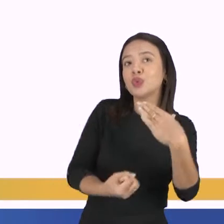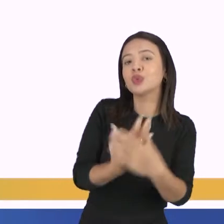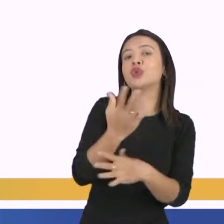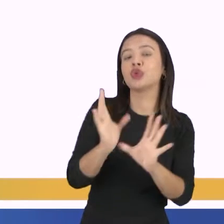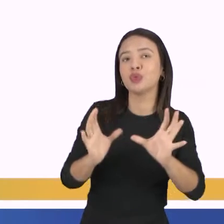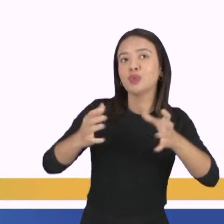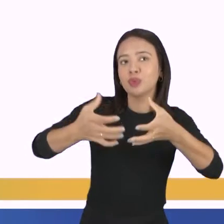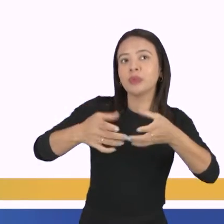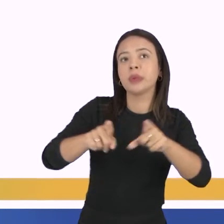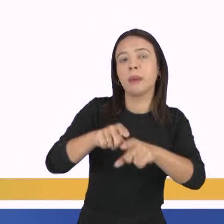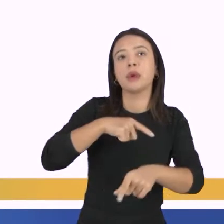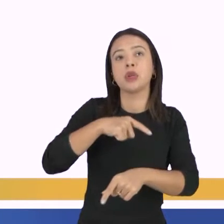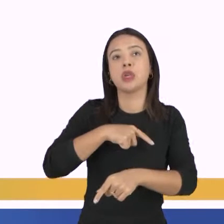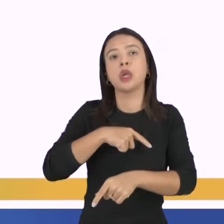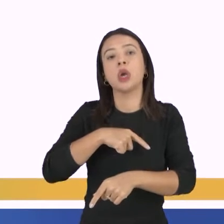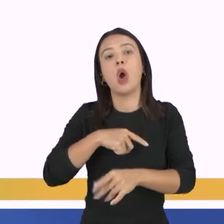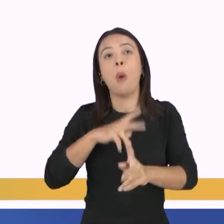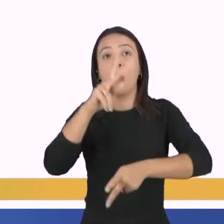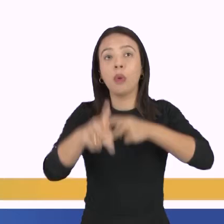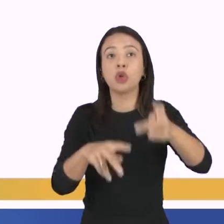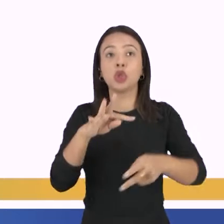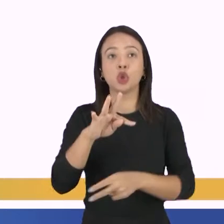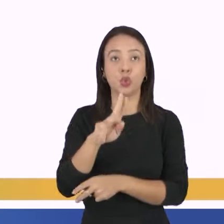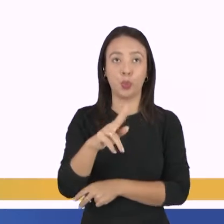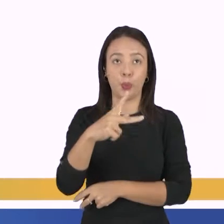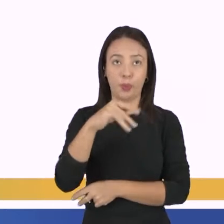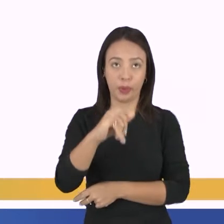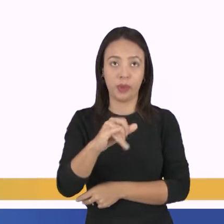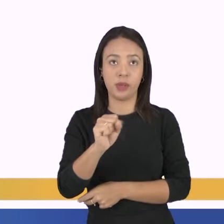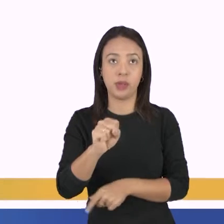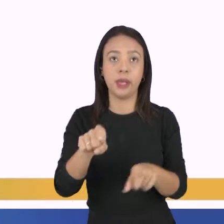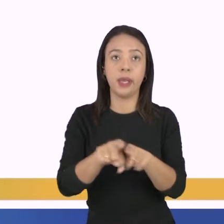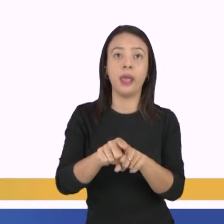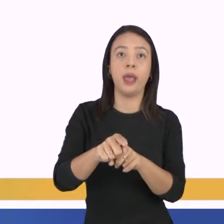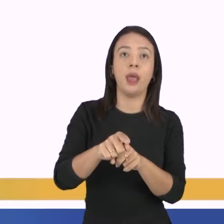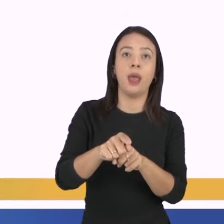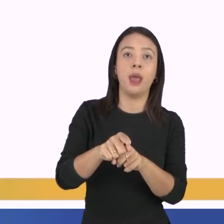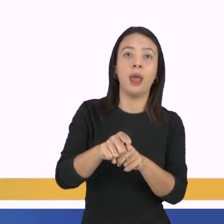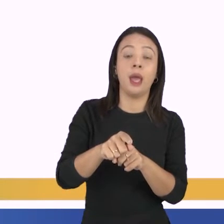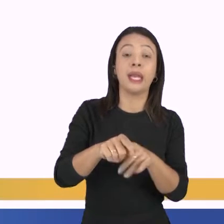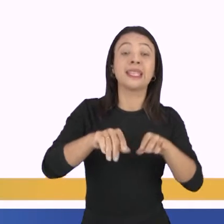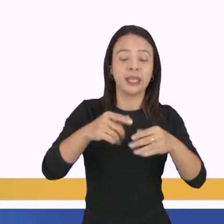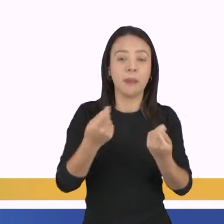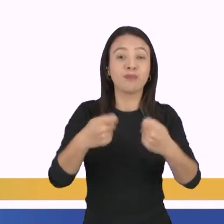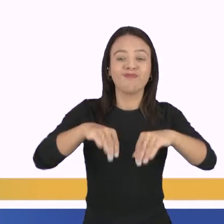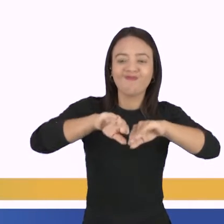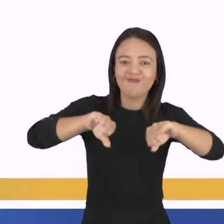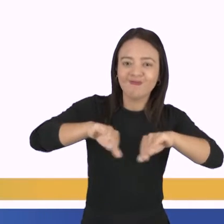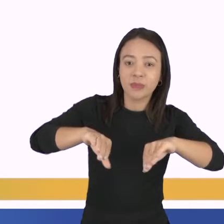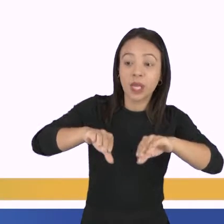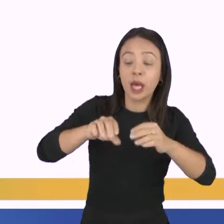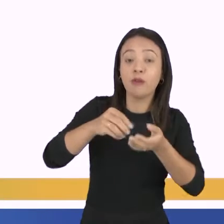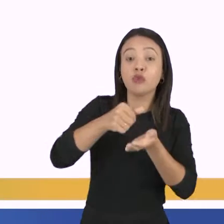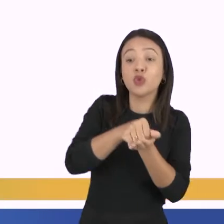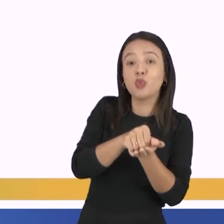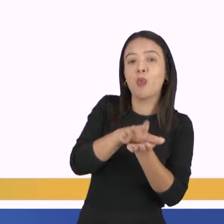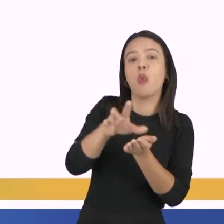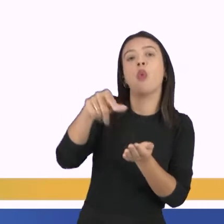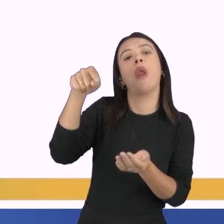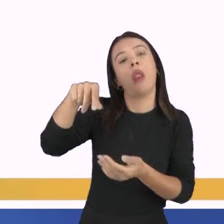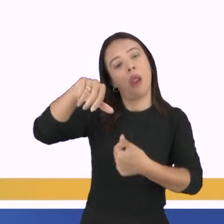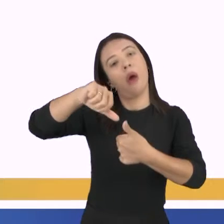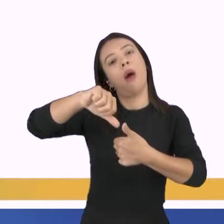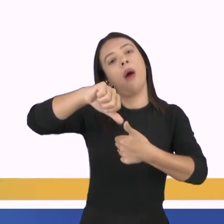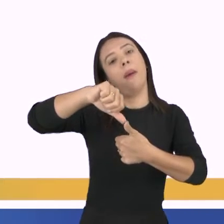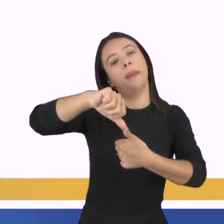mais frágeis ou menos desorganizados e muito divididos, foram expulsos da América do Norte, tá?